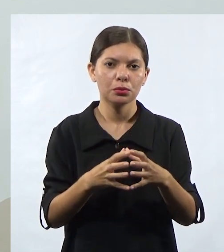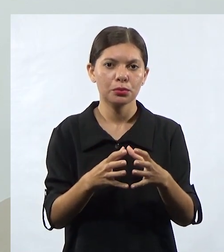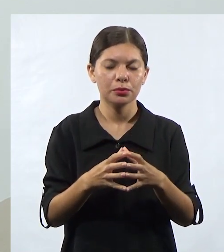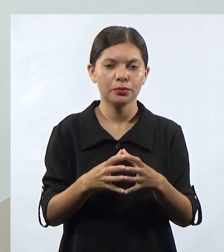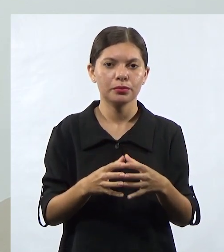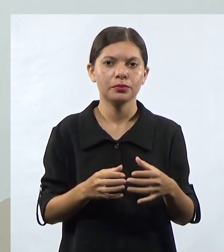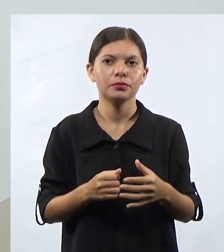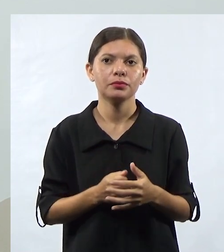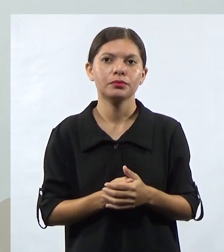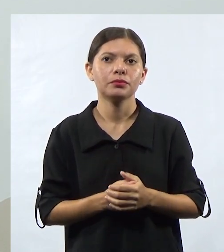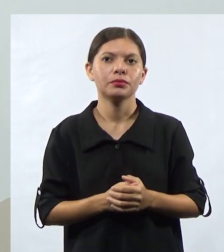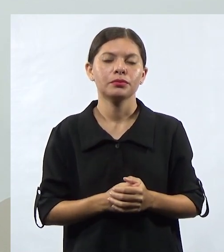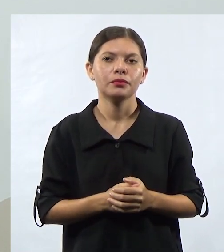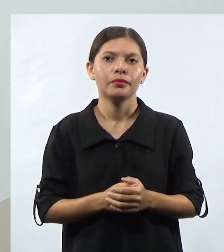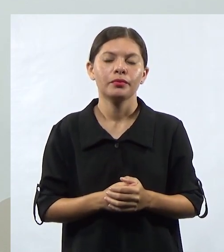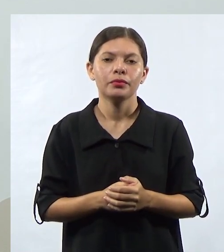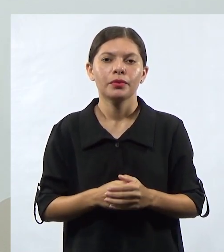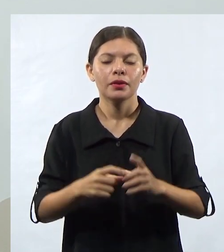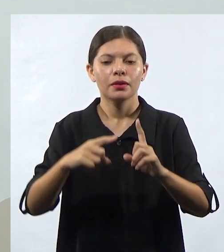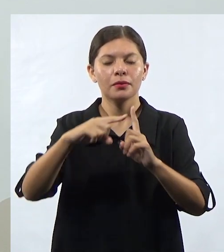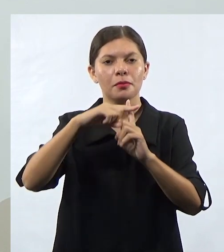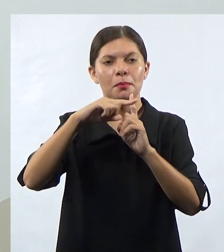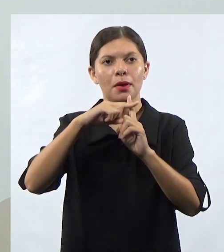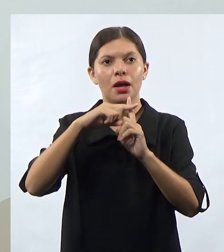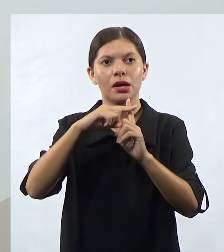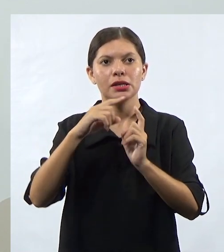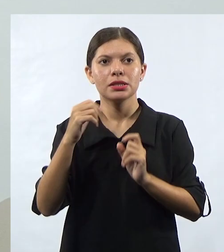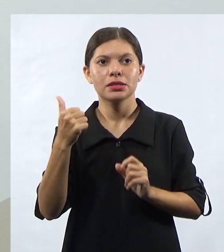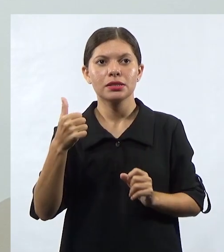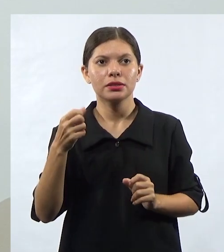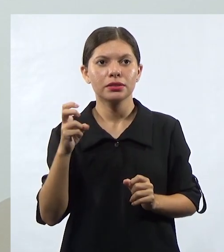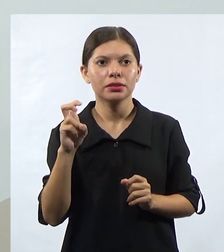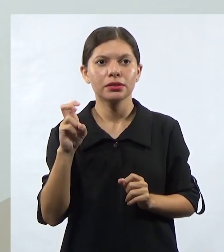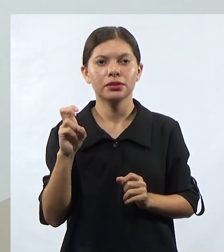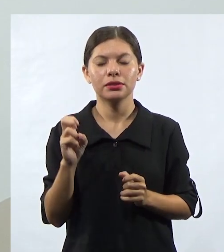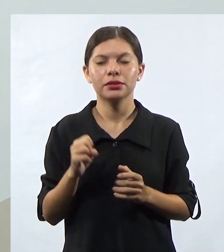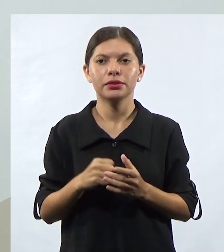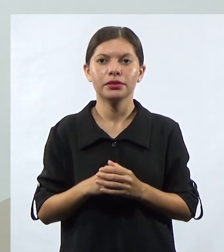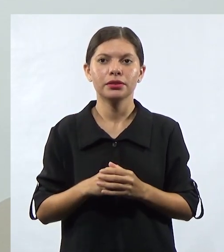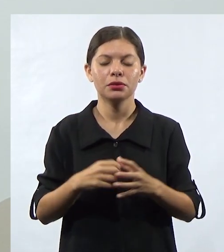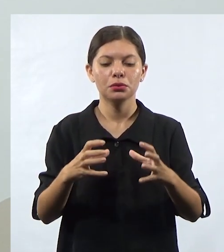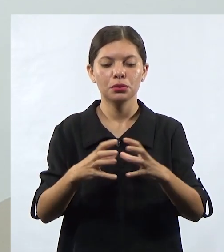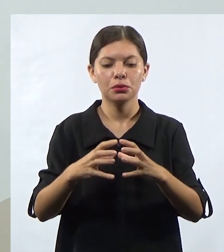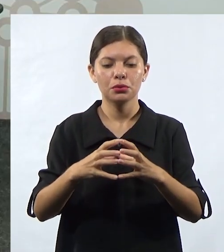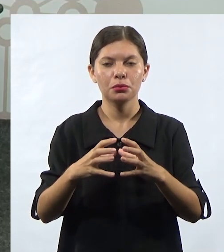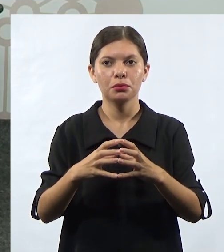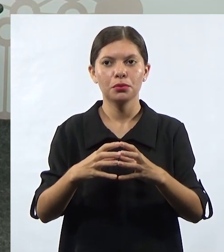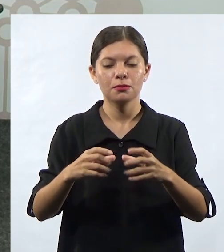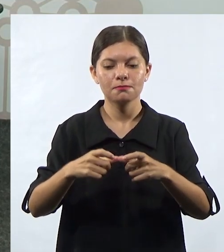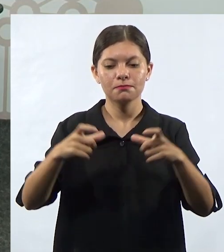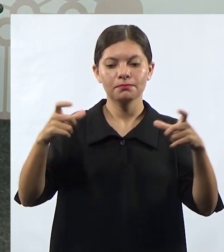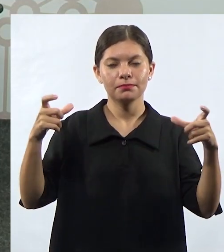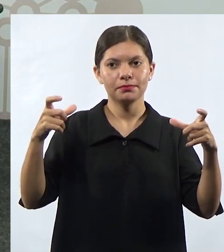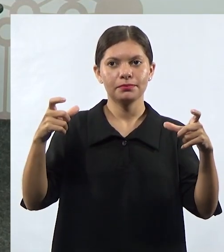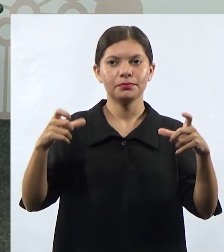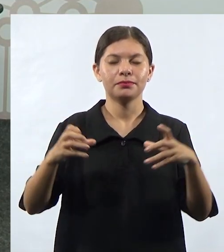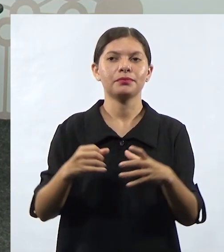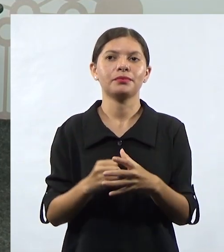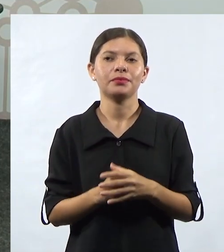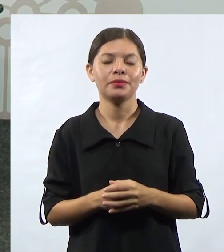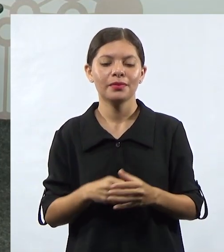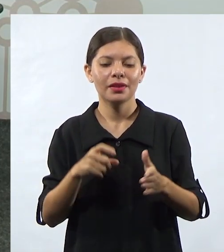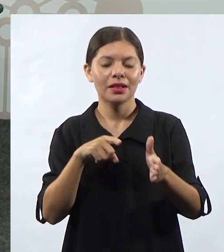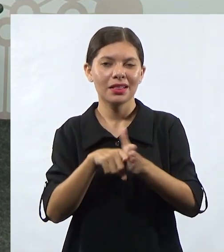de um tempo maior. Então, aí a gente já vai trabalhar com pesquisas em nível de mestrado,